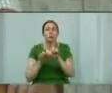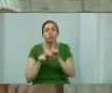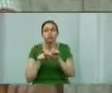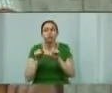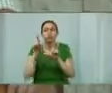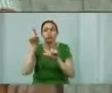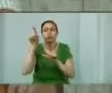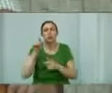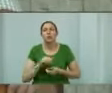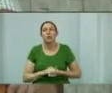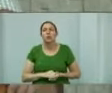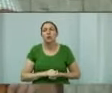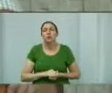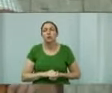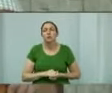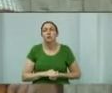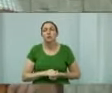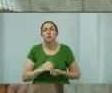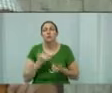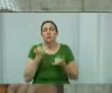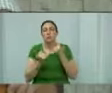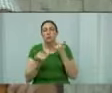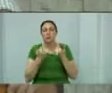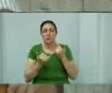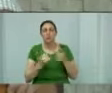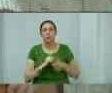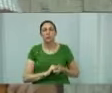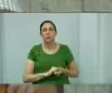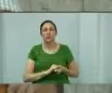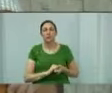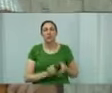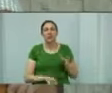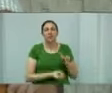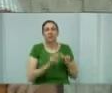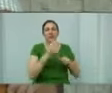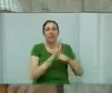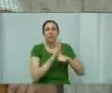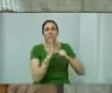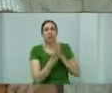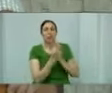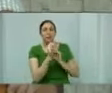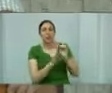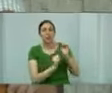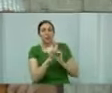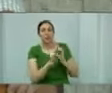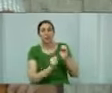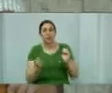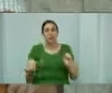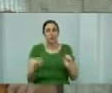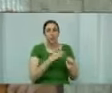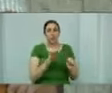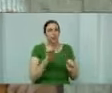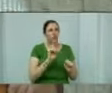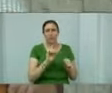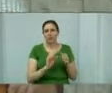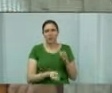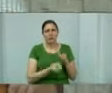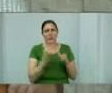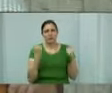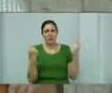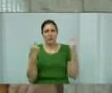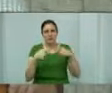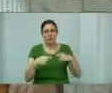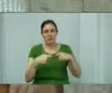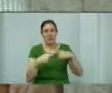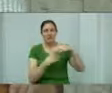ser mais específico. Por exemplo, quando se cria um distrito industrial novo, você não está só criando uma